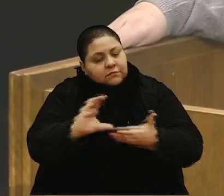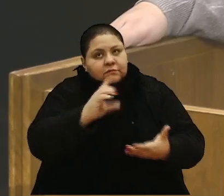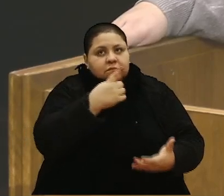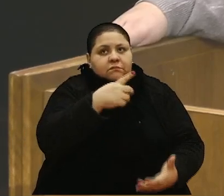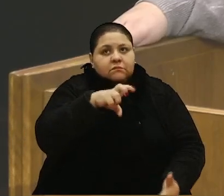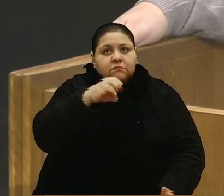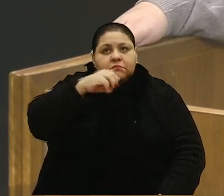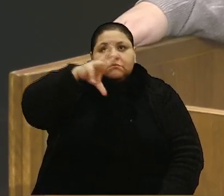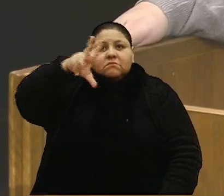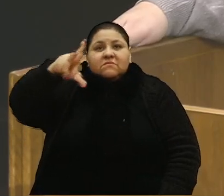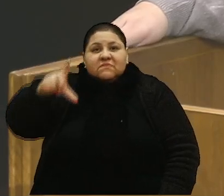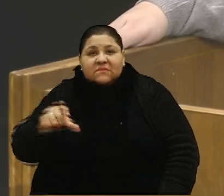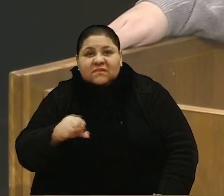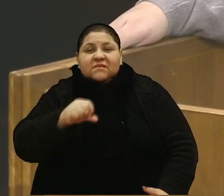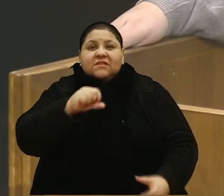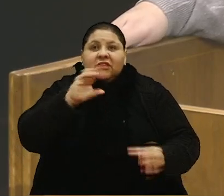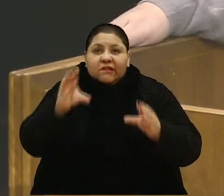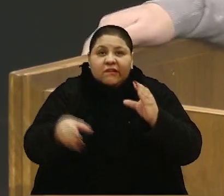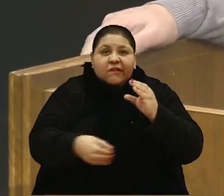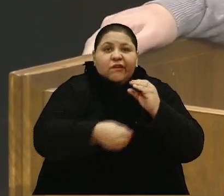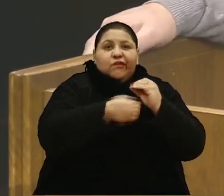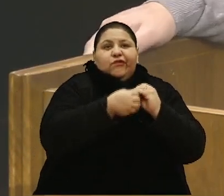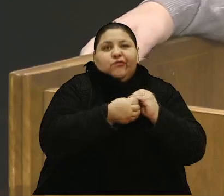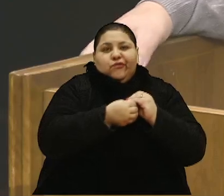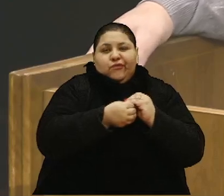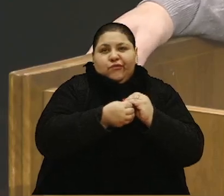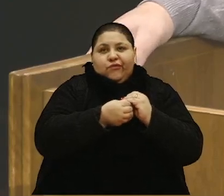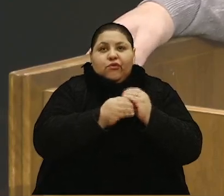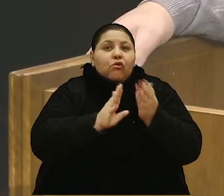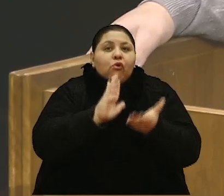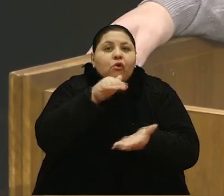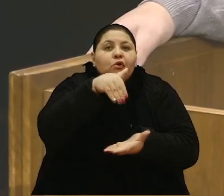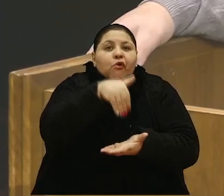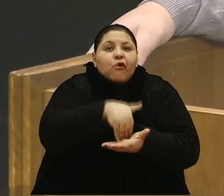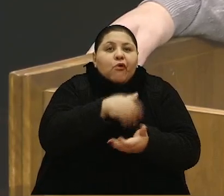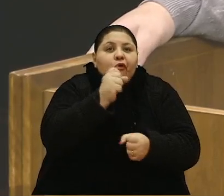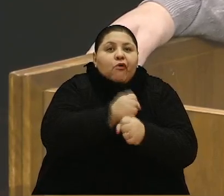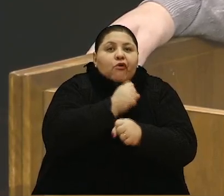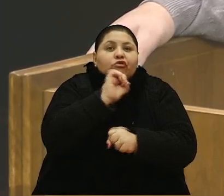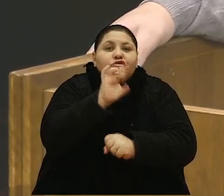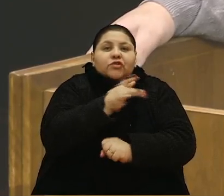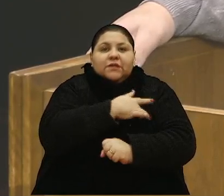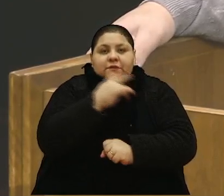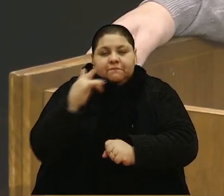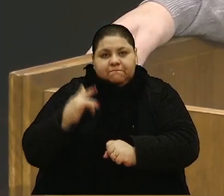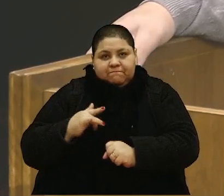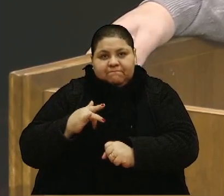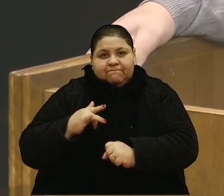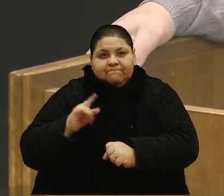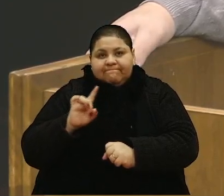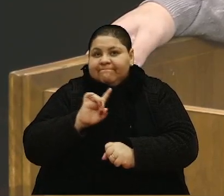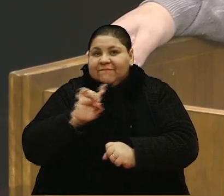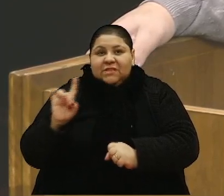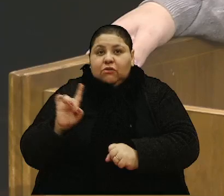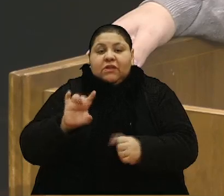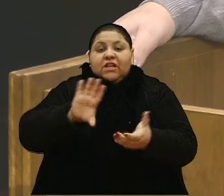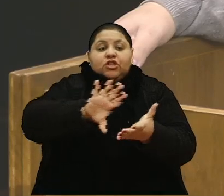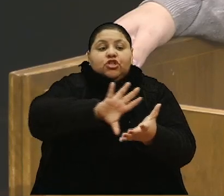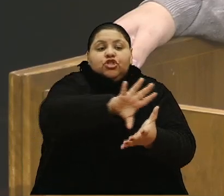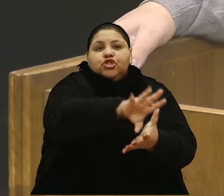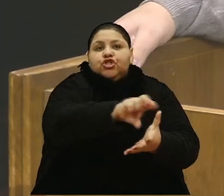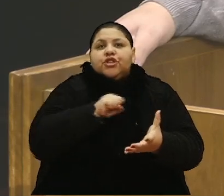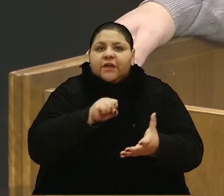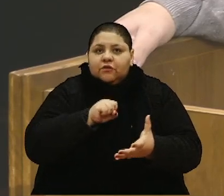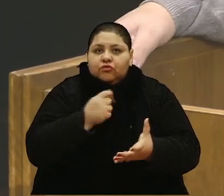150 milhões a mais do mínimo exigido por ano só com a saúde. Então, não se está tirando dinheiro de